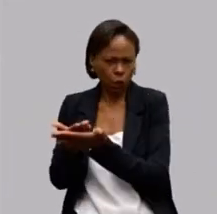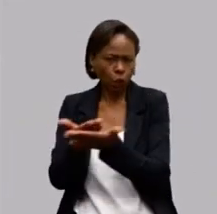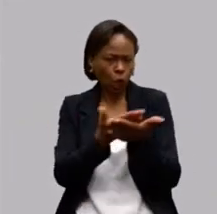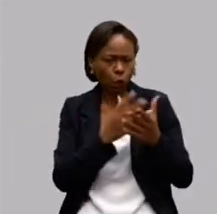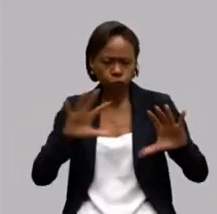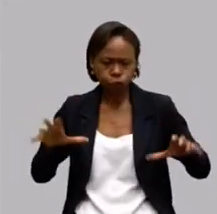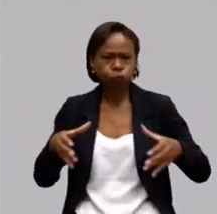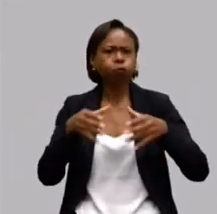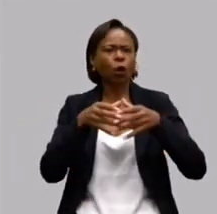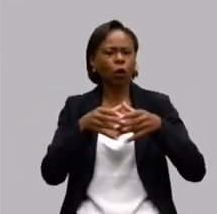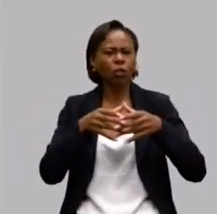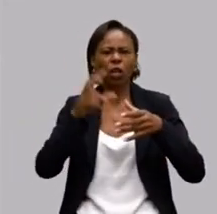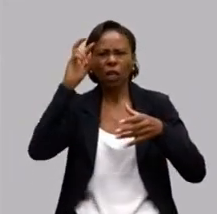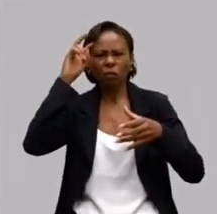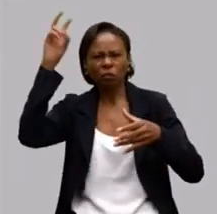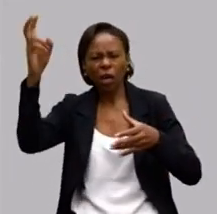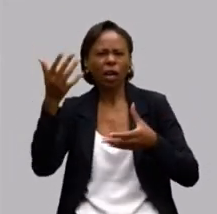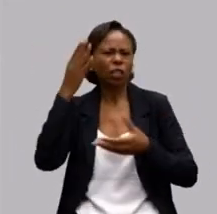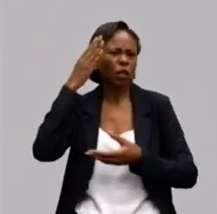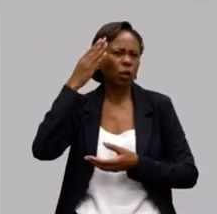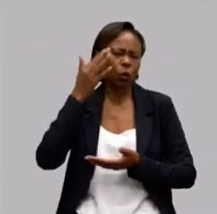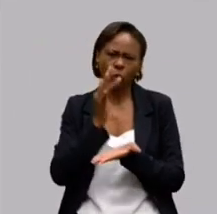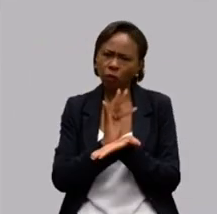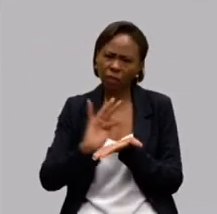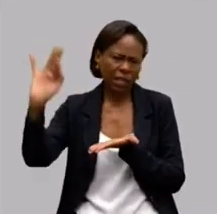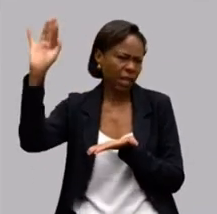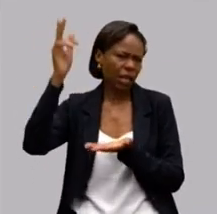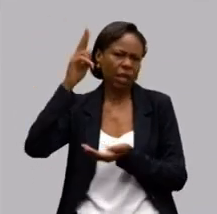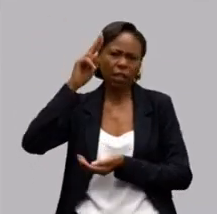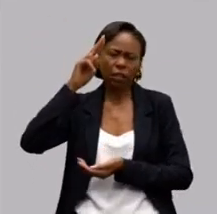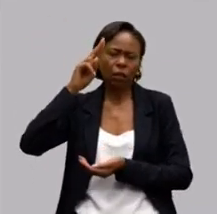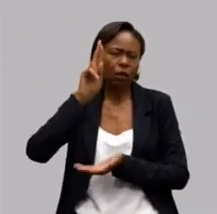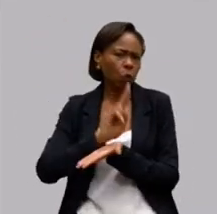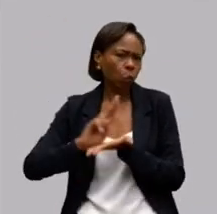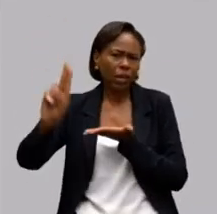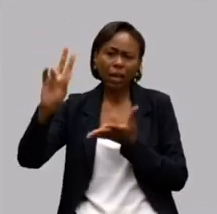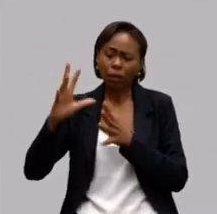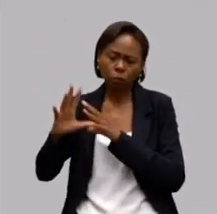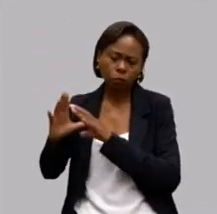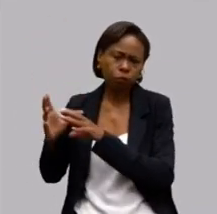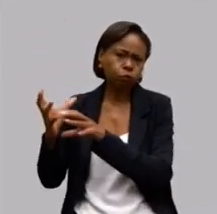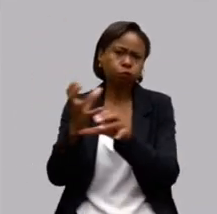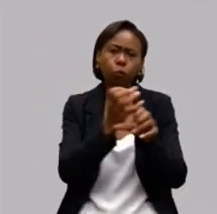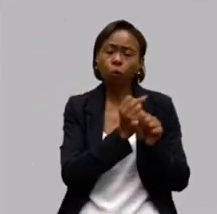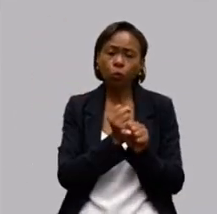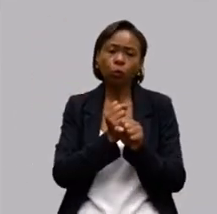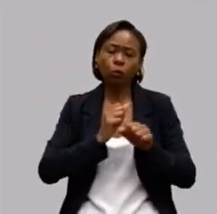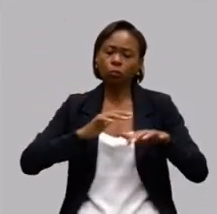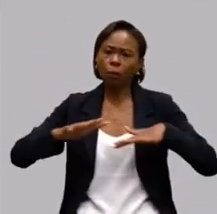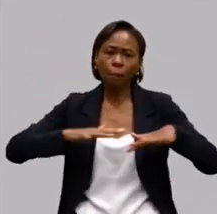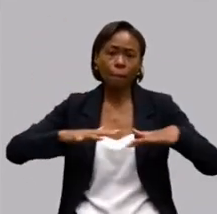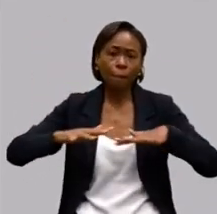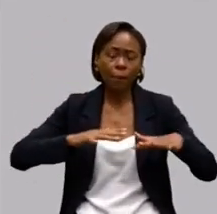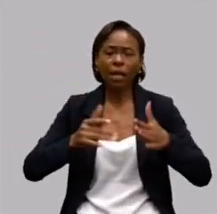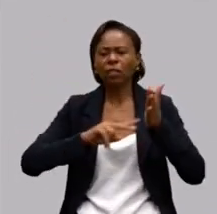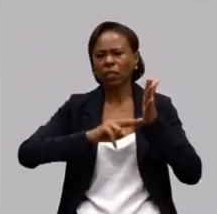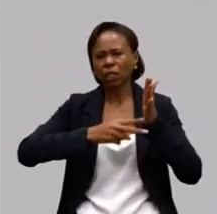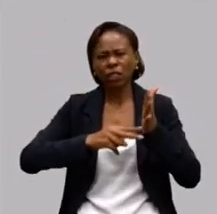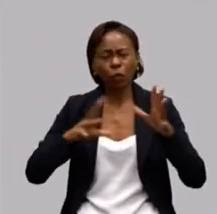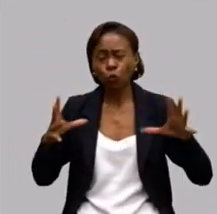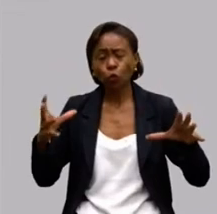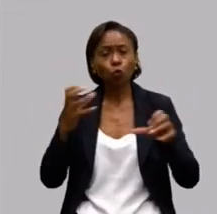pelos intelectuais, pelas universidades, e por todo o conjunto de sindicatos. Aí eles